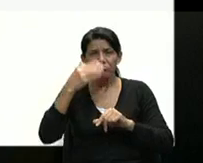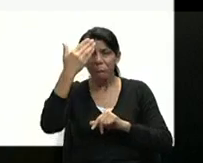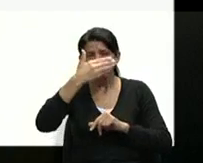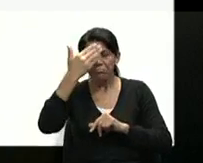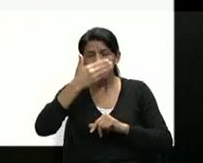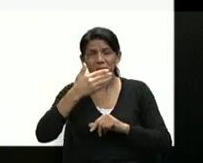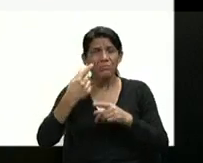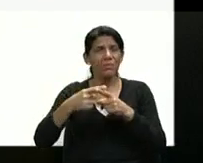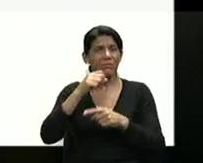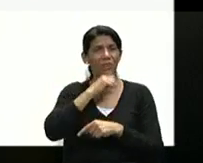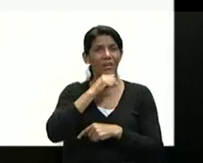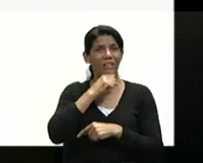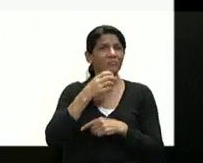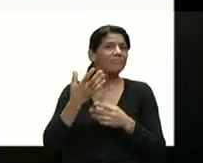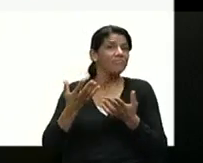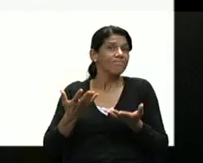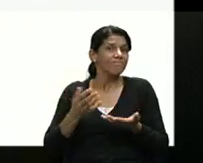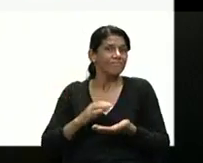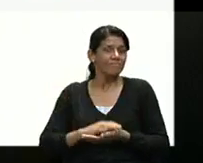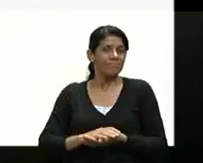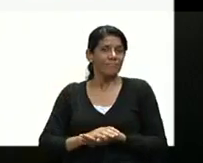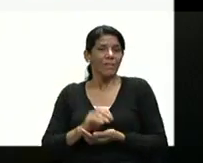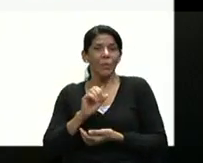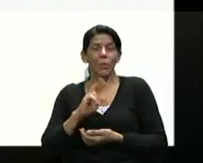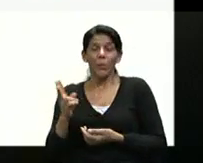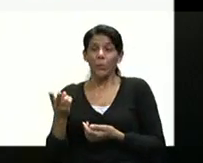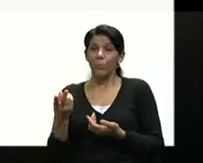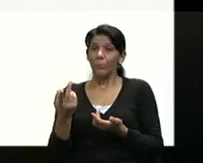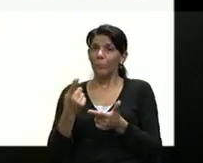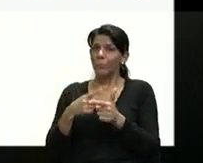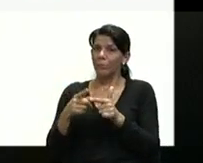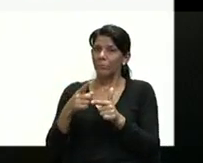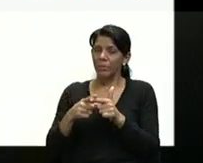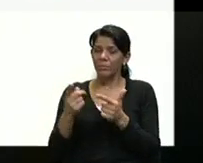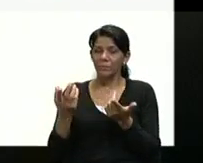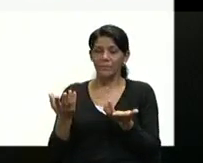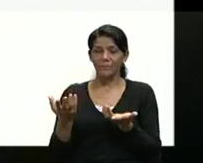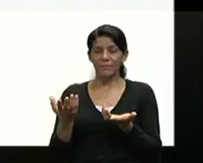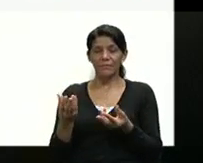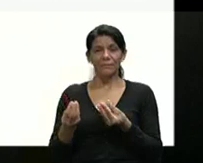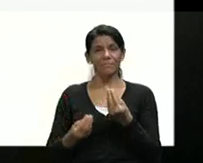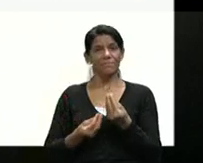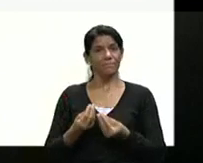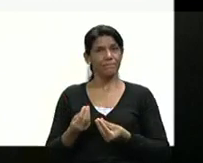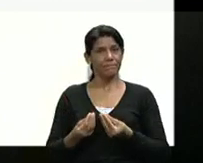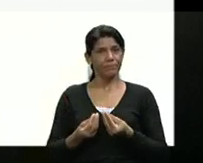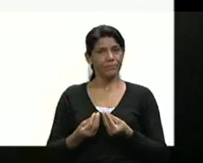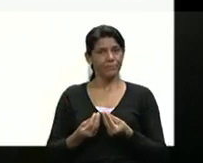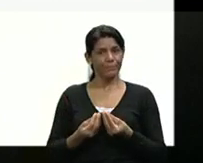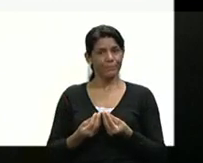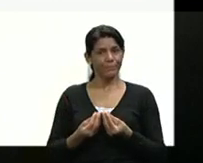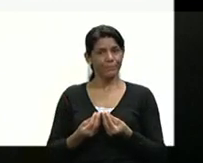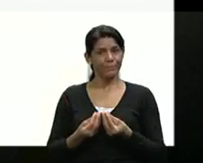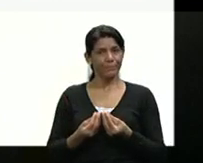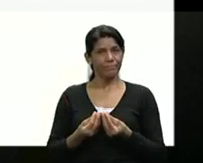pelo envelhecimento ou provocados